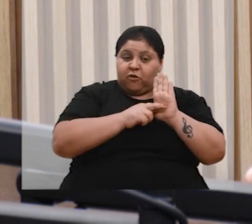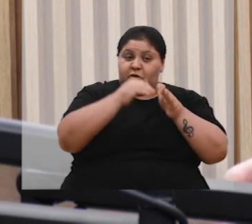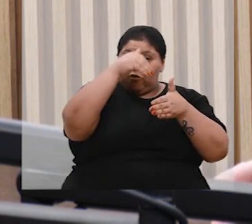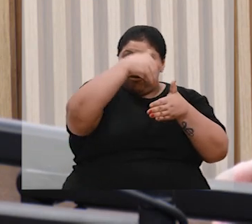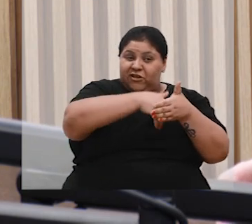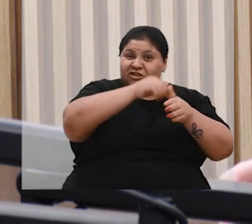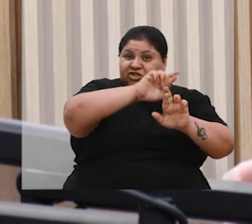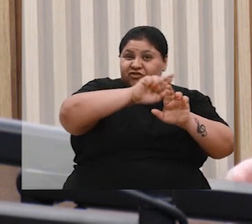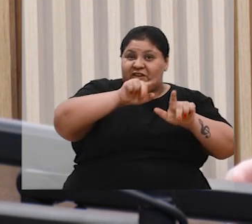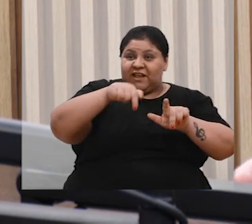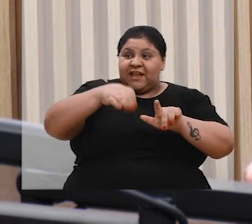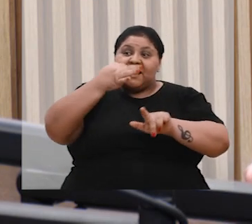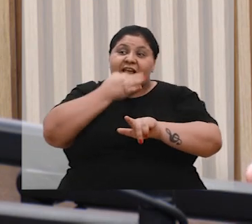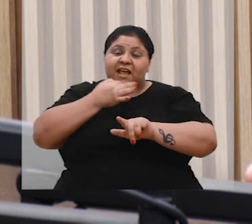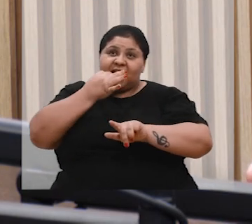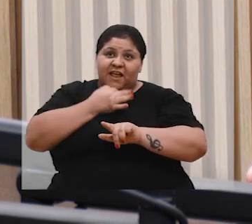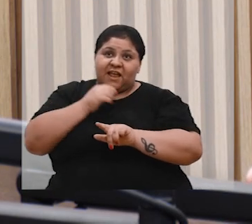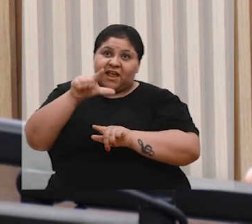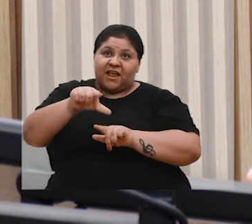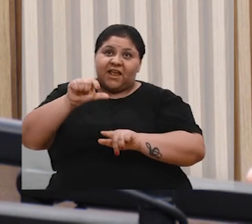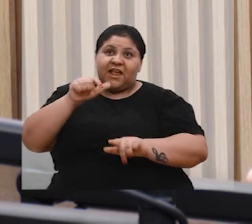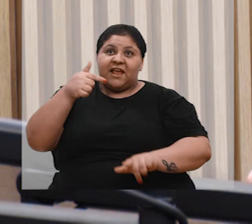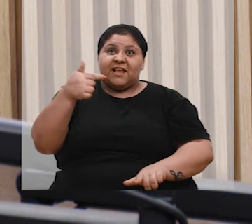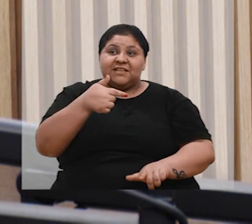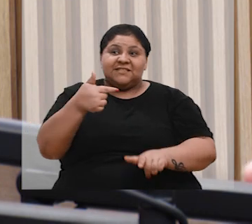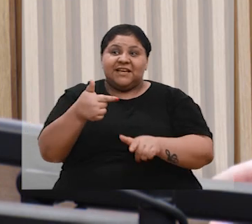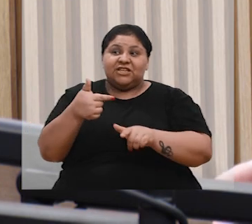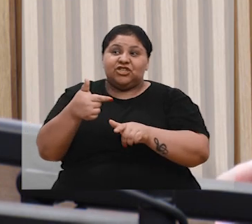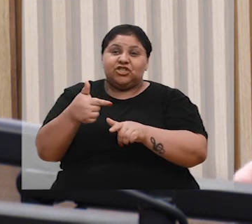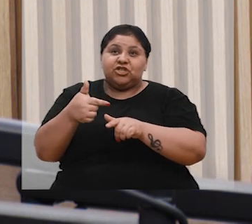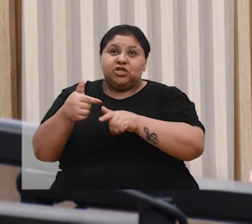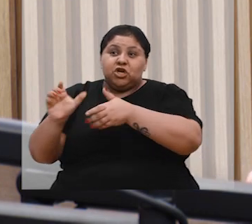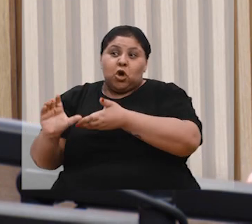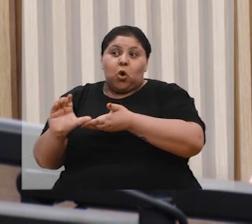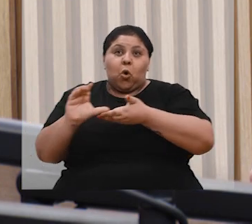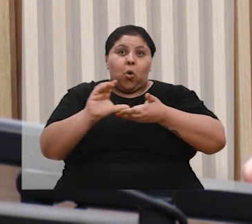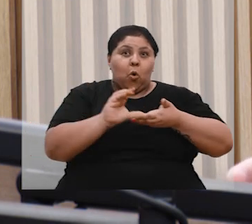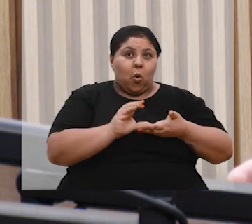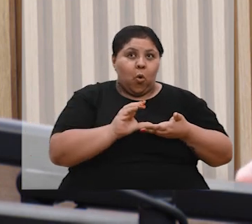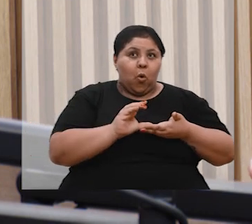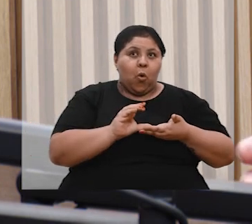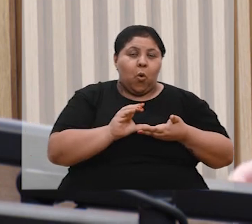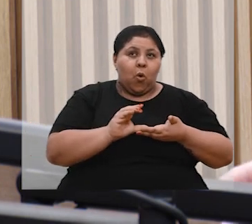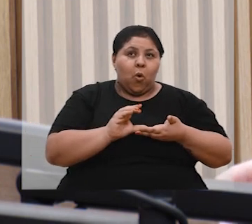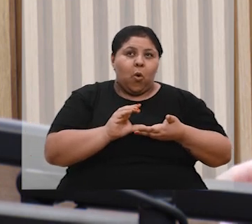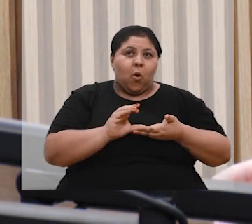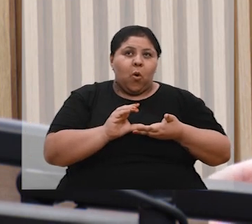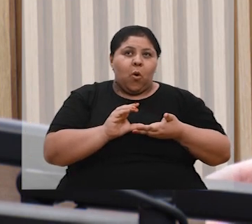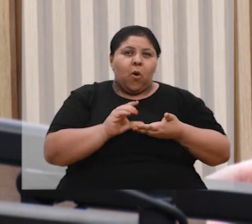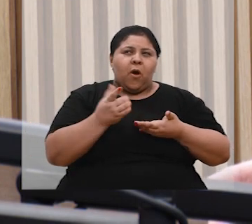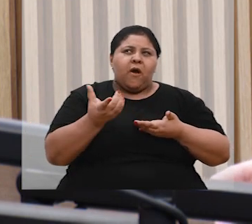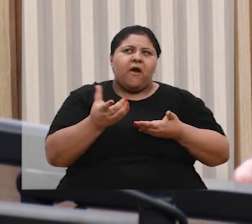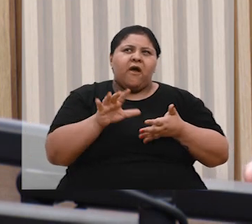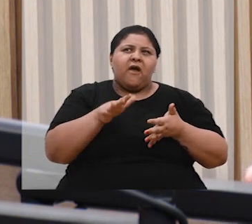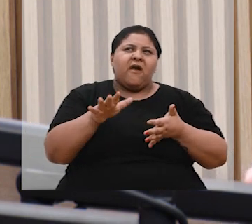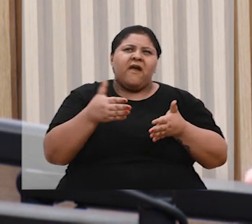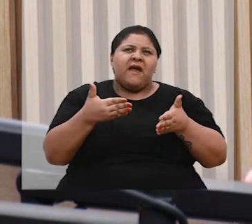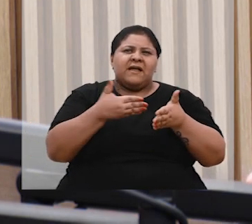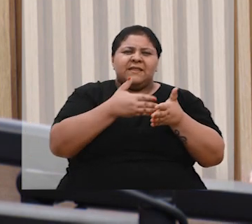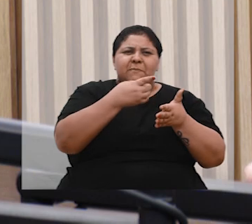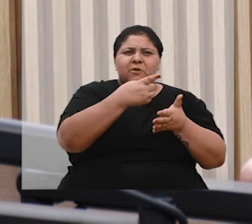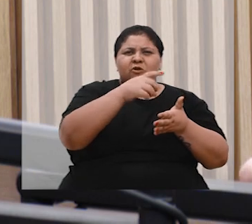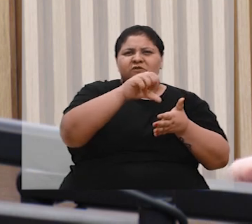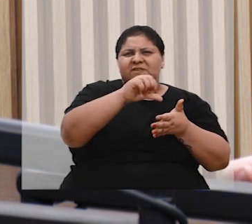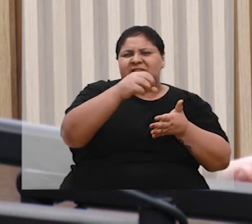Em Caxias, a gente elegia 7 conselheiros e a gente ficou elegendo conselhos até 1930,